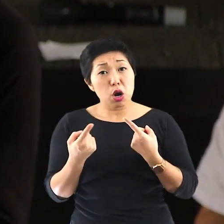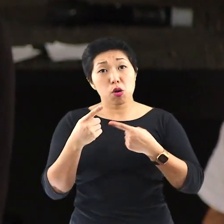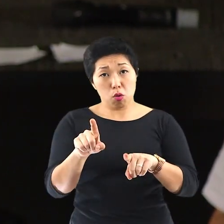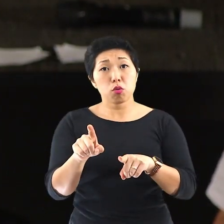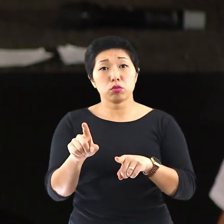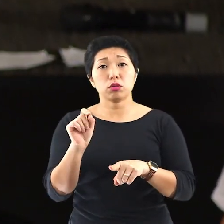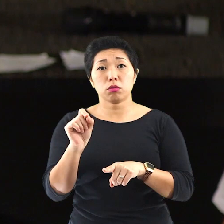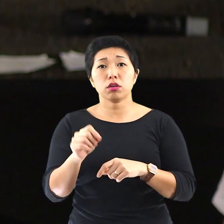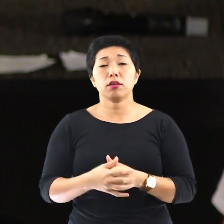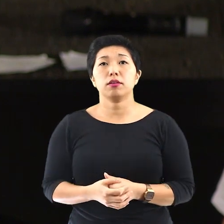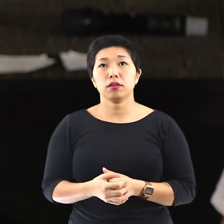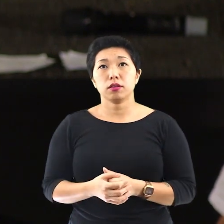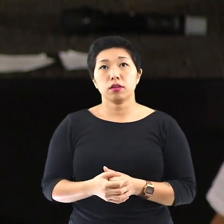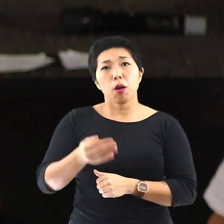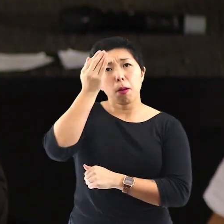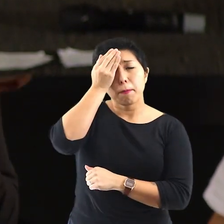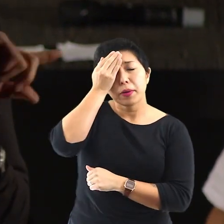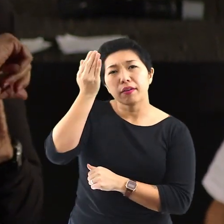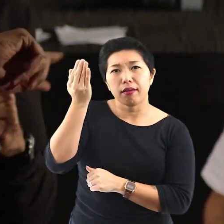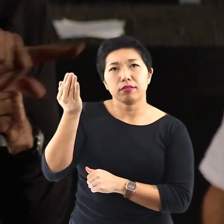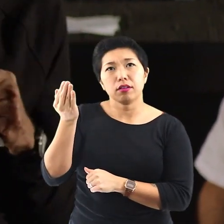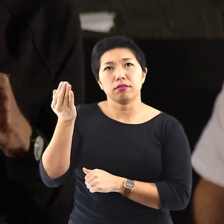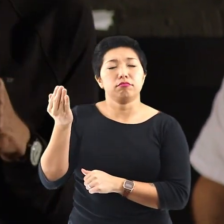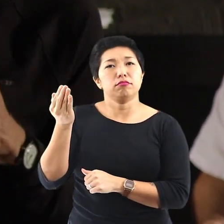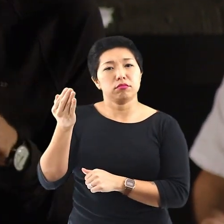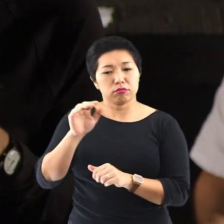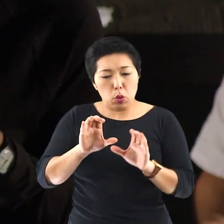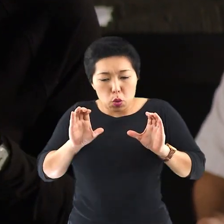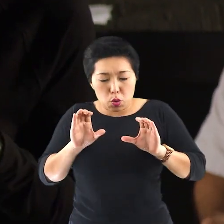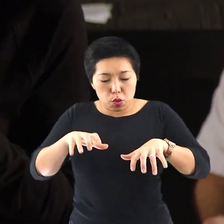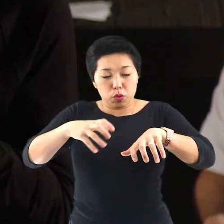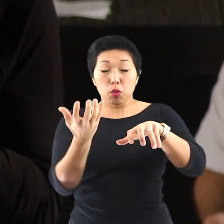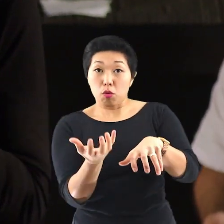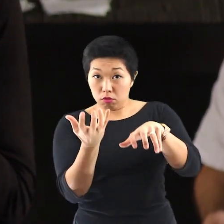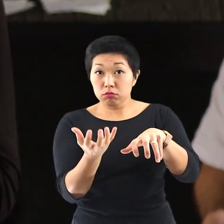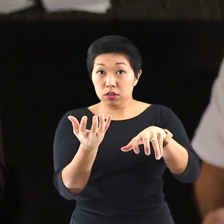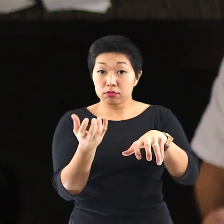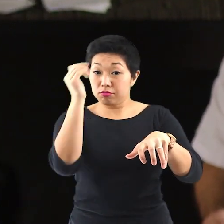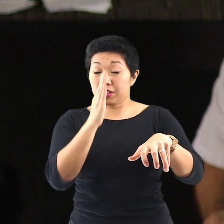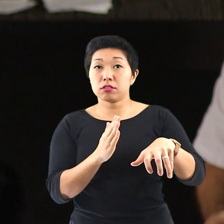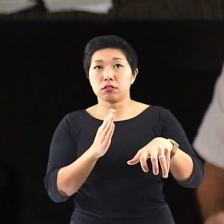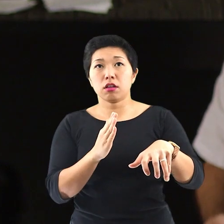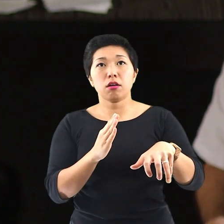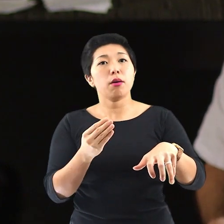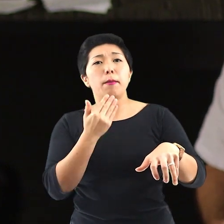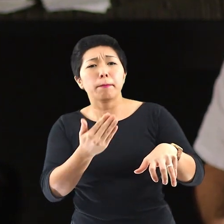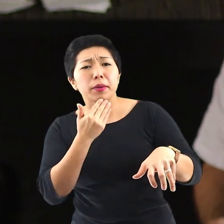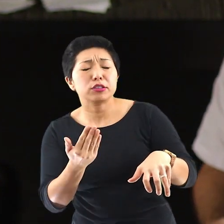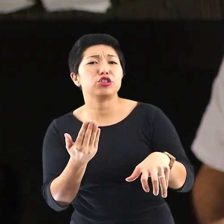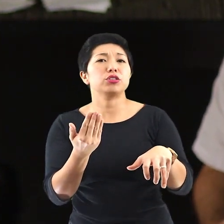críticas severas àqueles piratas que ficam andando no Congresso Nacional para